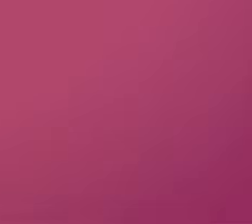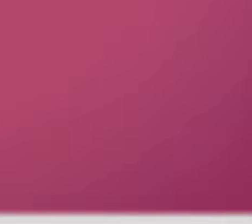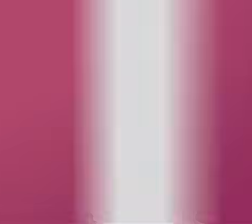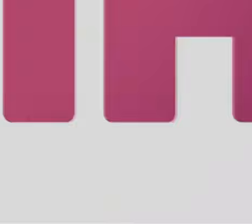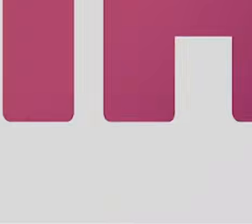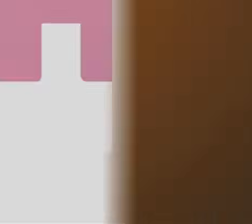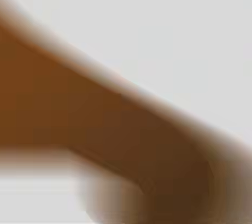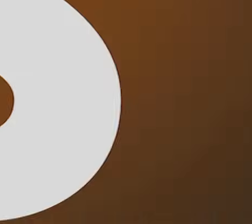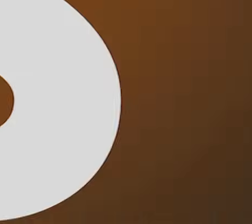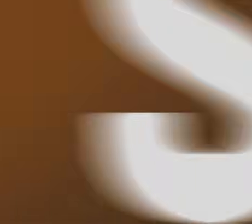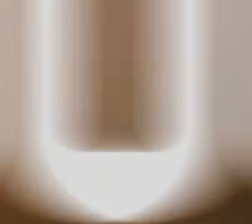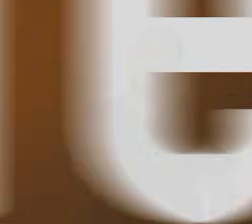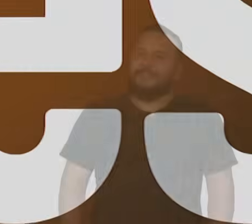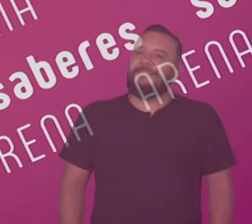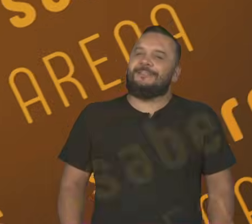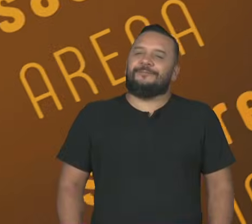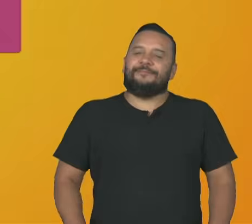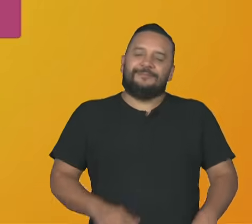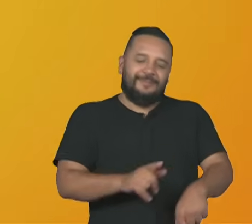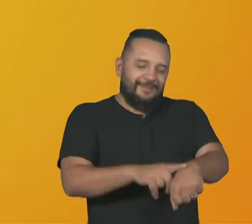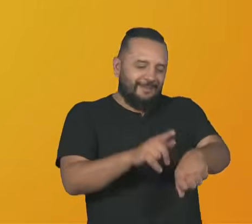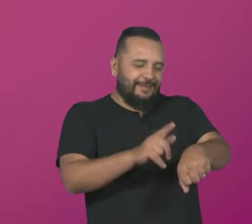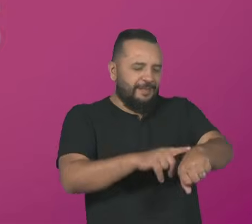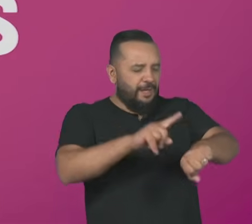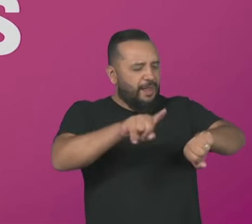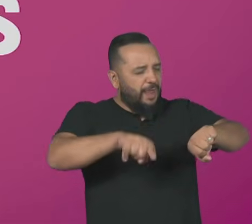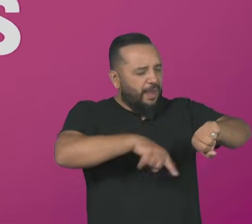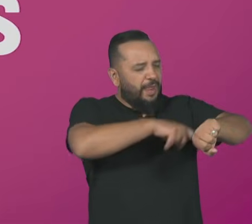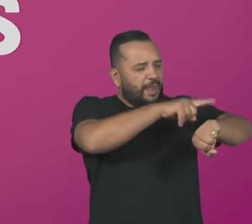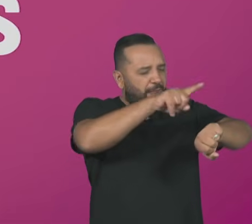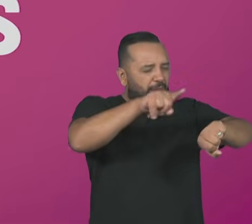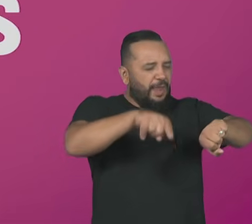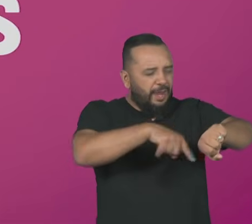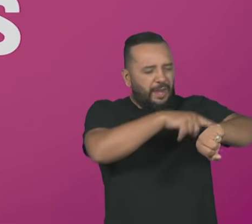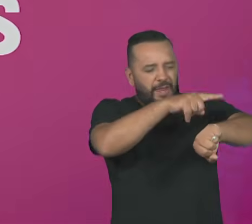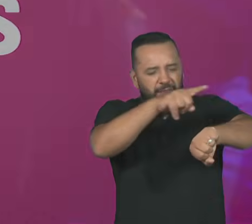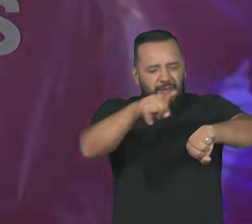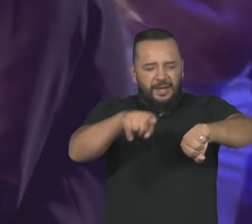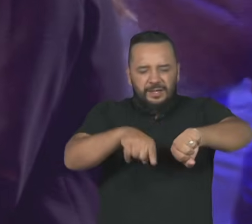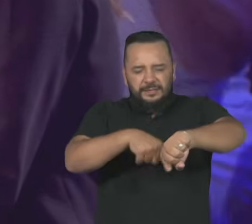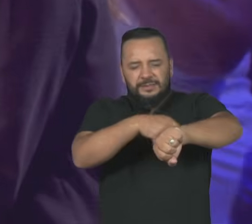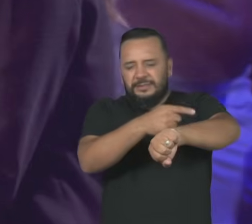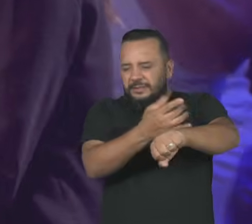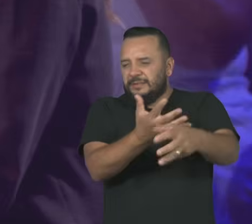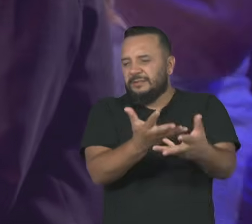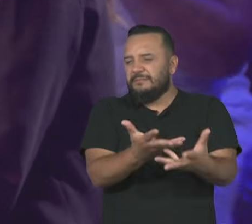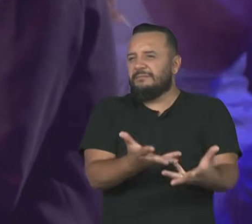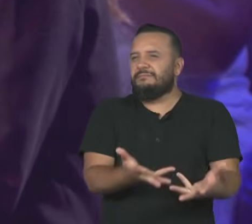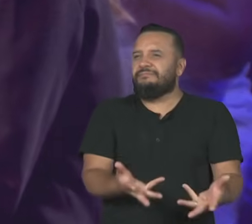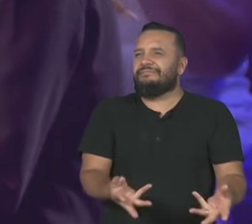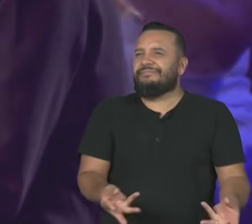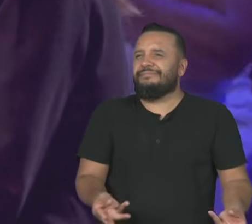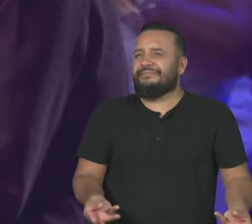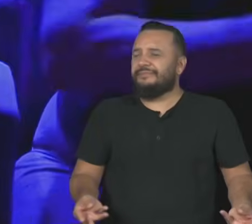cantando. hoje o tempo voa, amor, escorre pelas